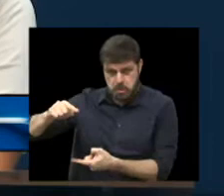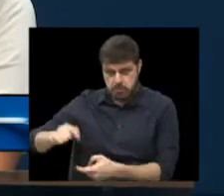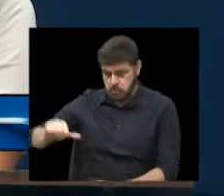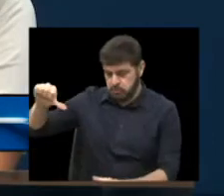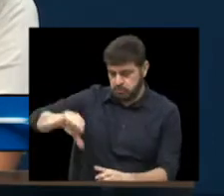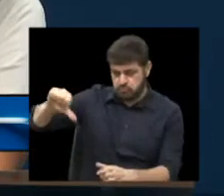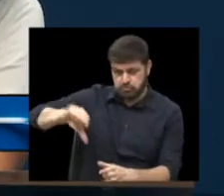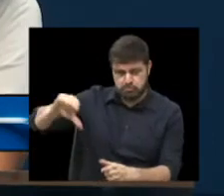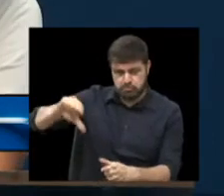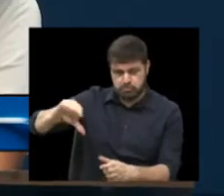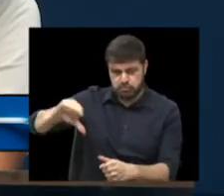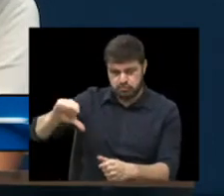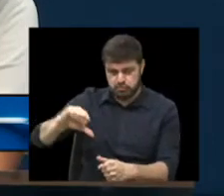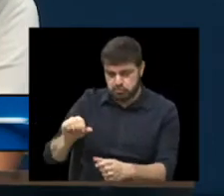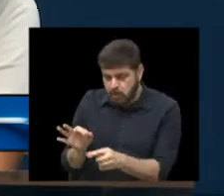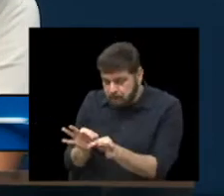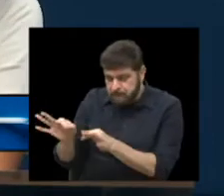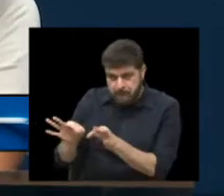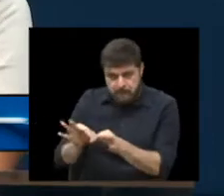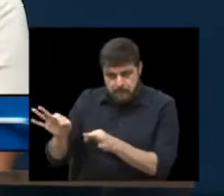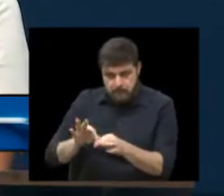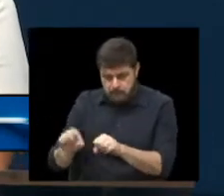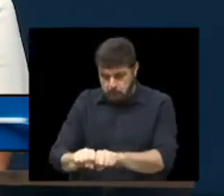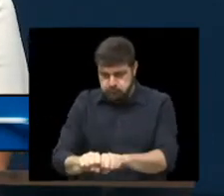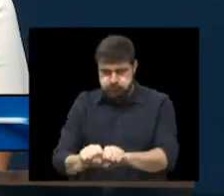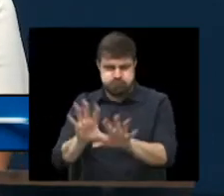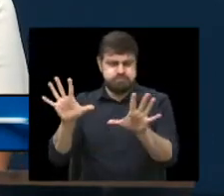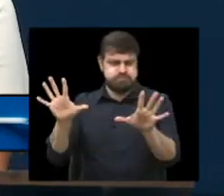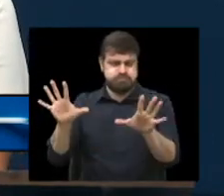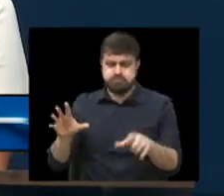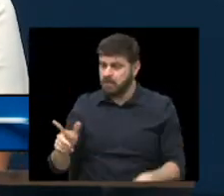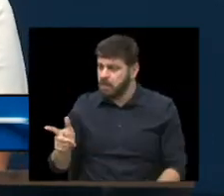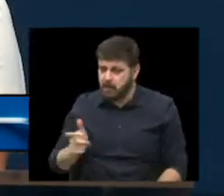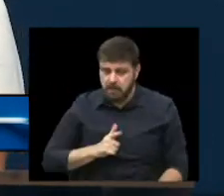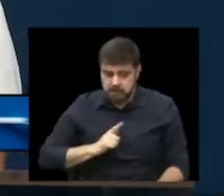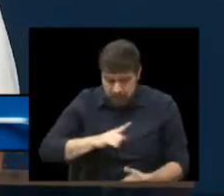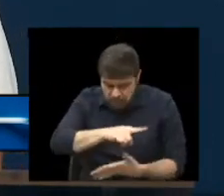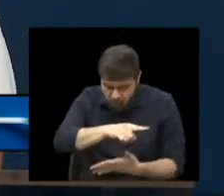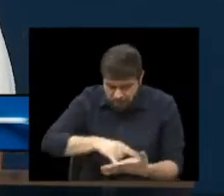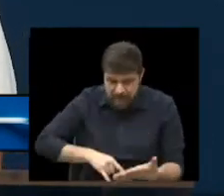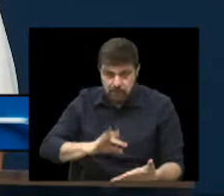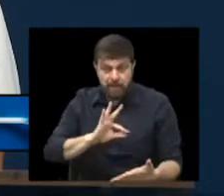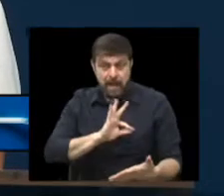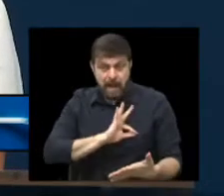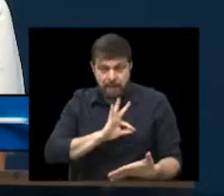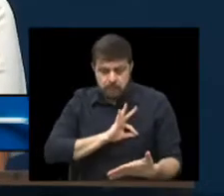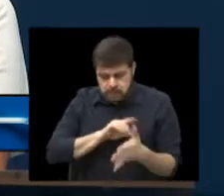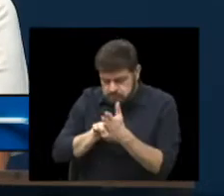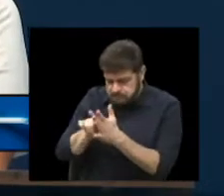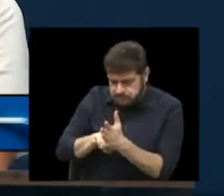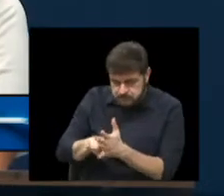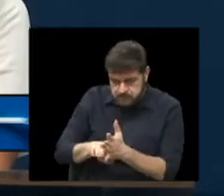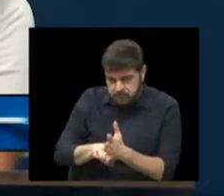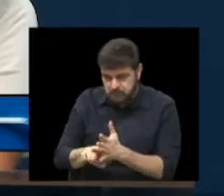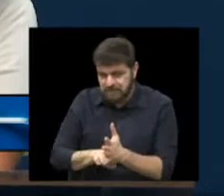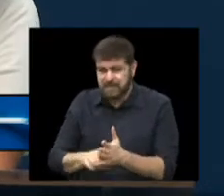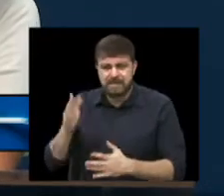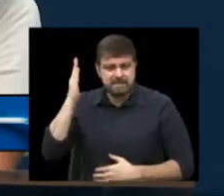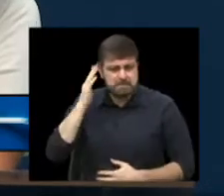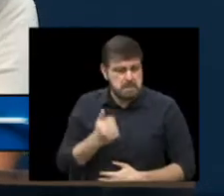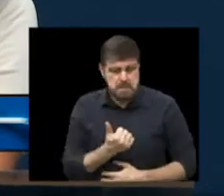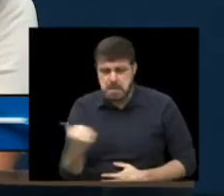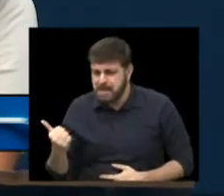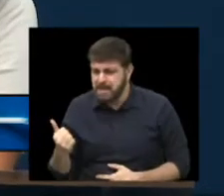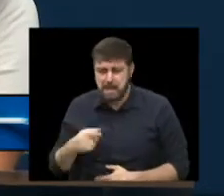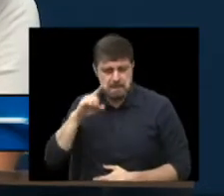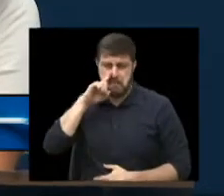para fazer coquetel molotov, mesmo com o laudo da Polícia Civil, do Esquadrão Antibomba da Polícia